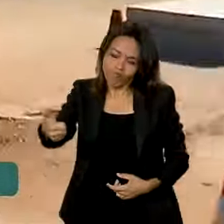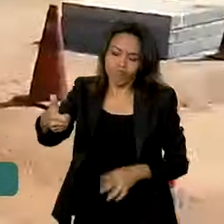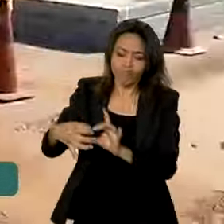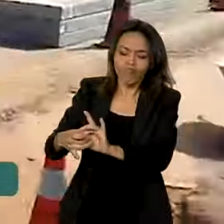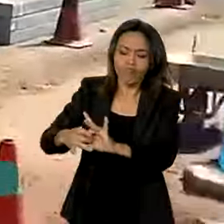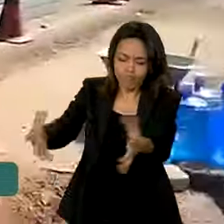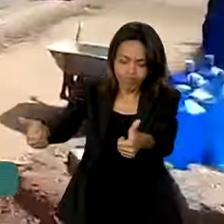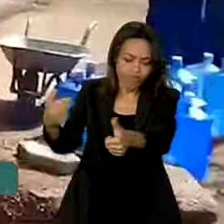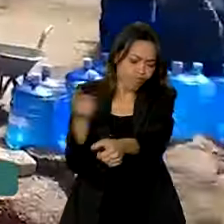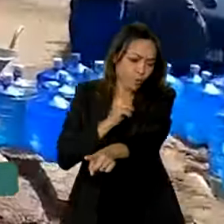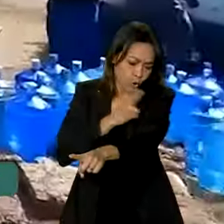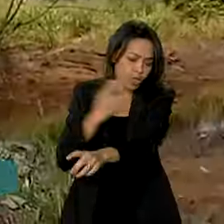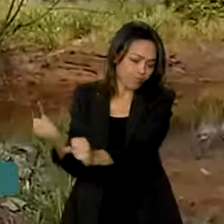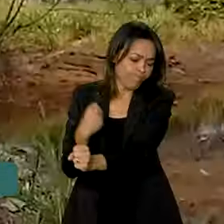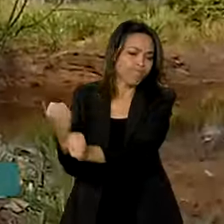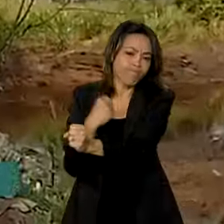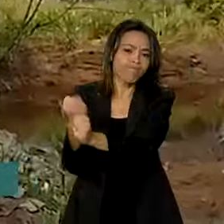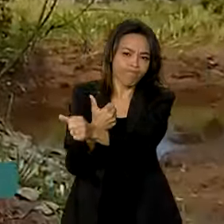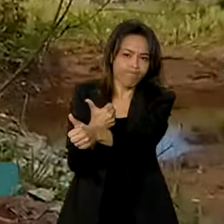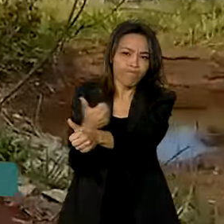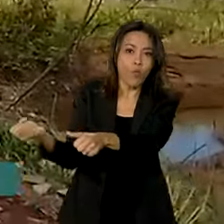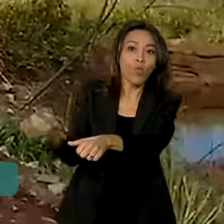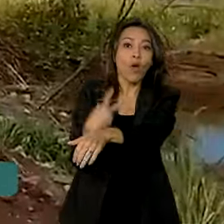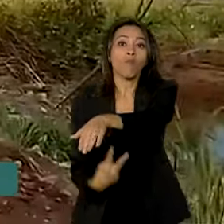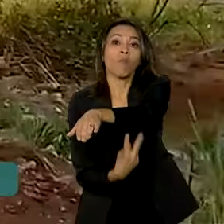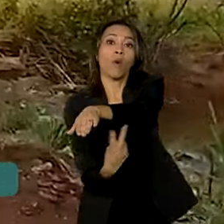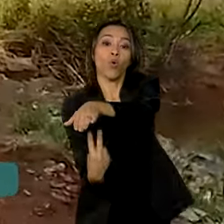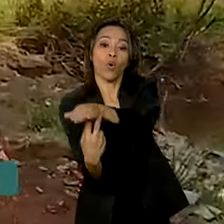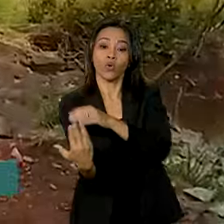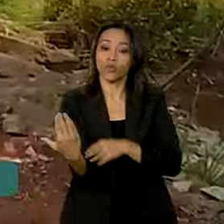obras emergenciais de construção da nova ponte do